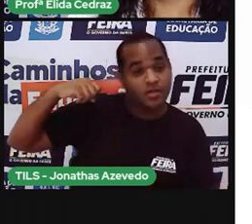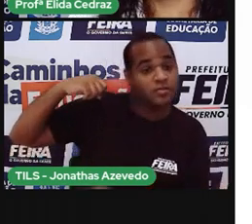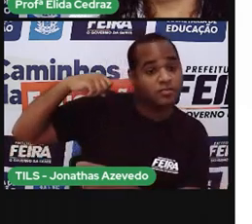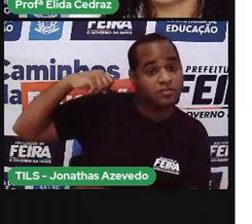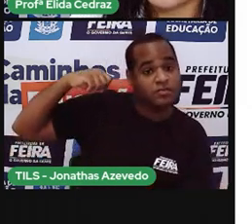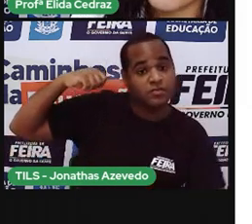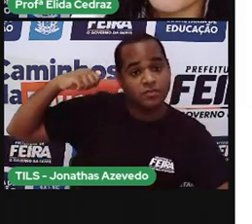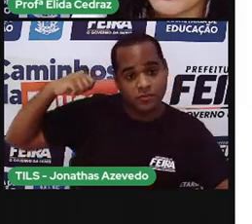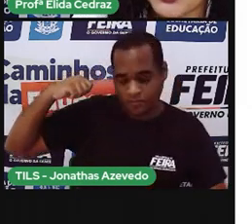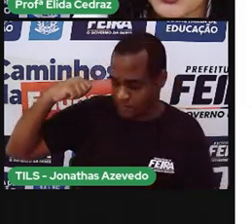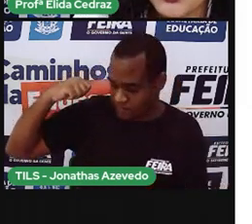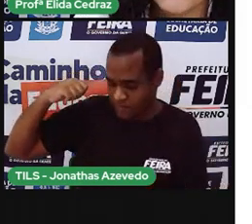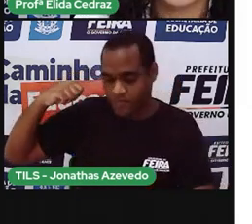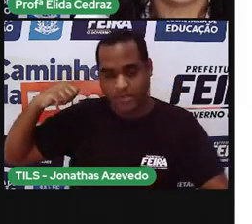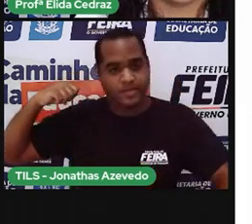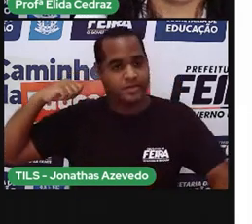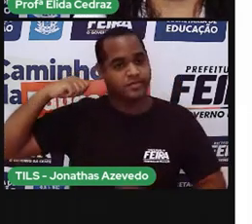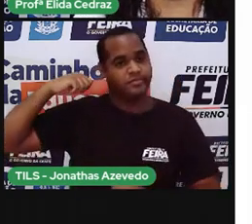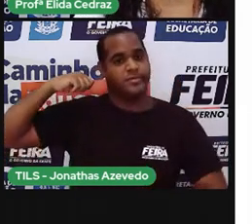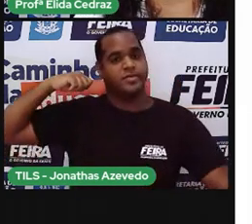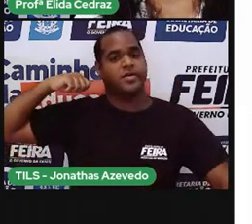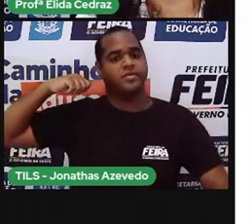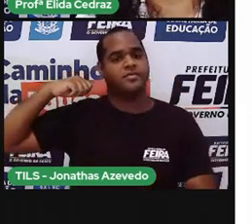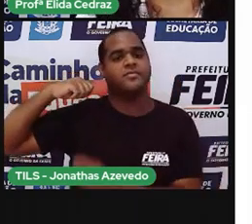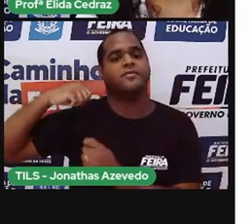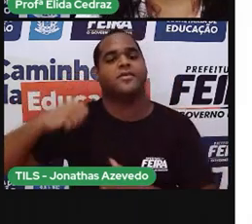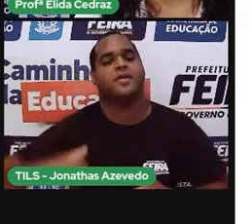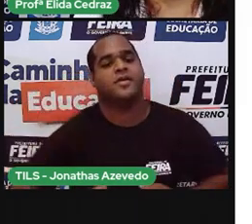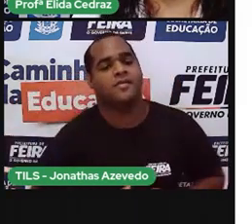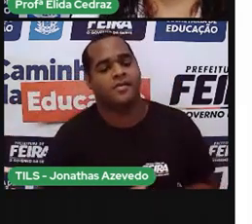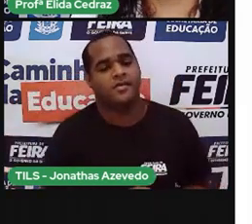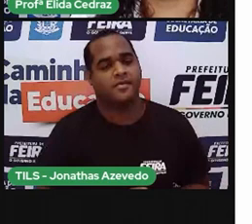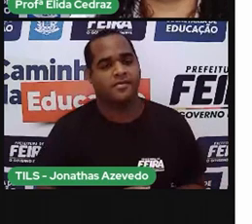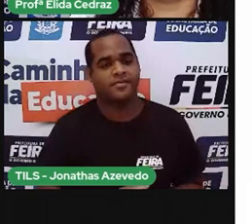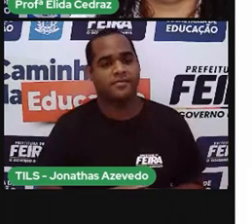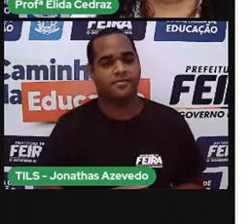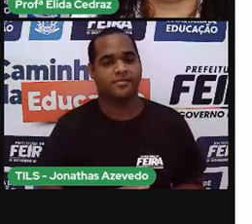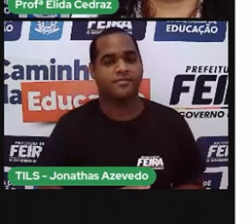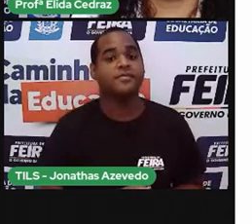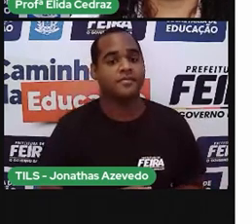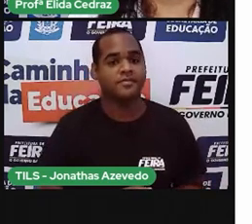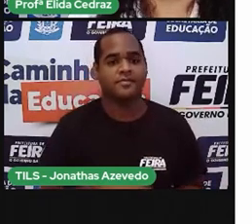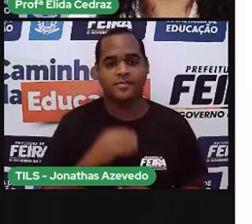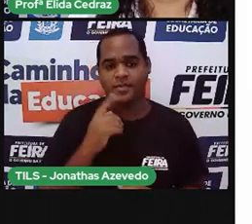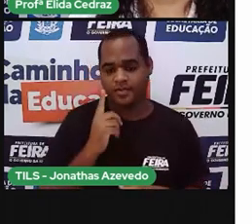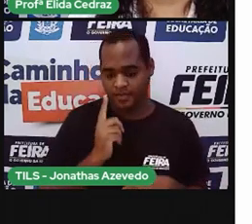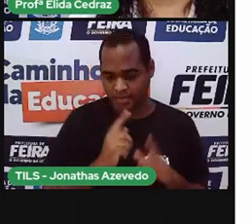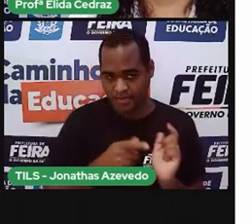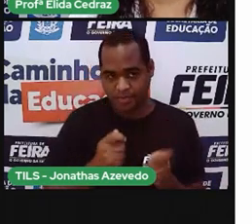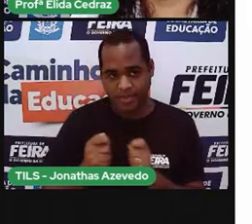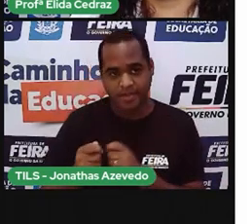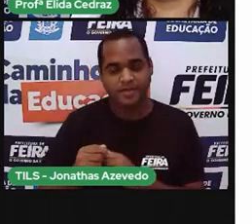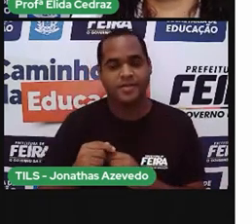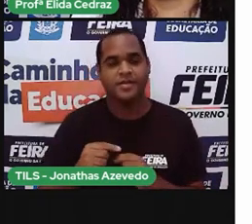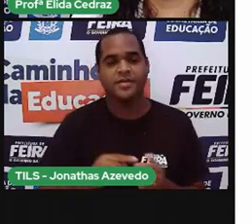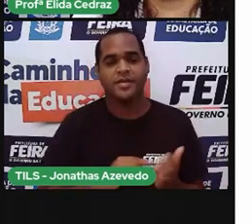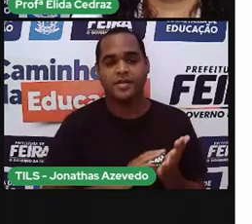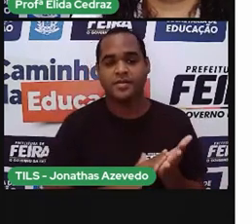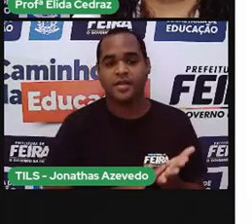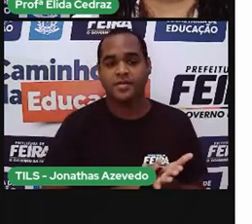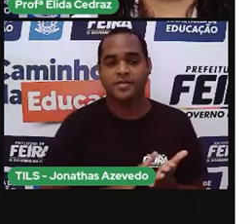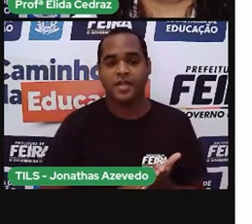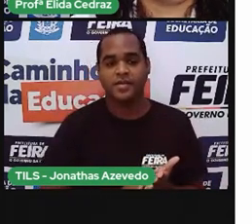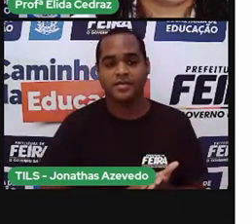rabecão. Zum, zum, zum, rabecão. O tamborim. Teleco,